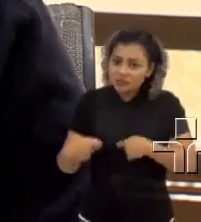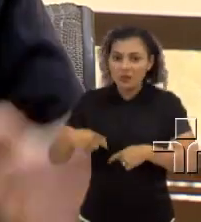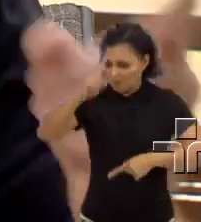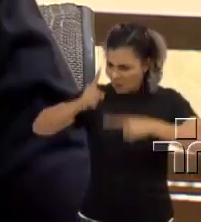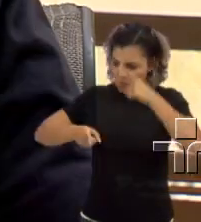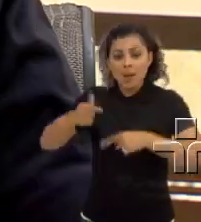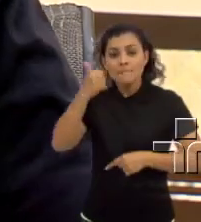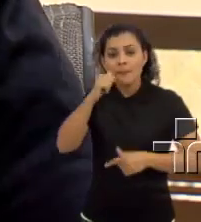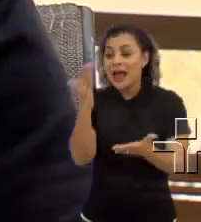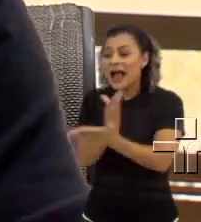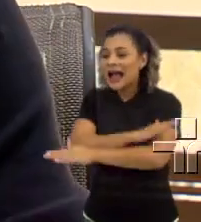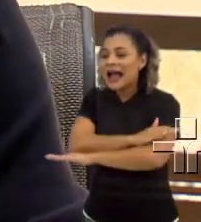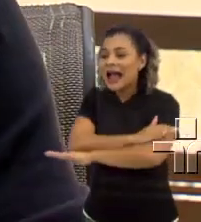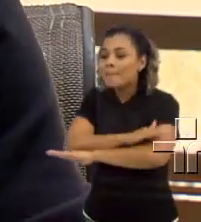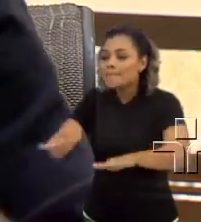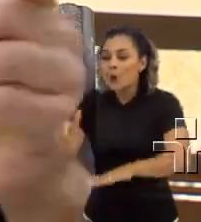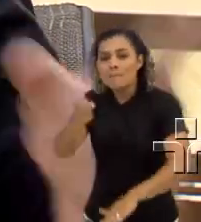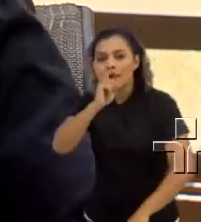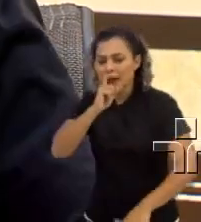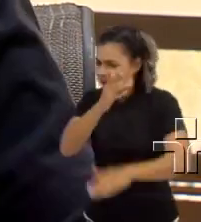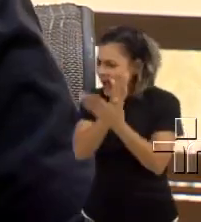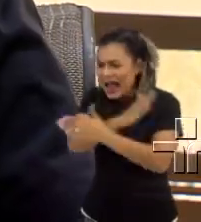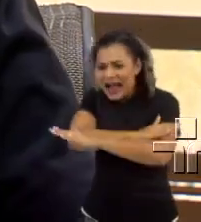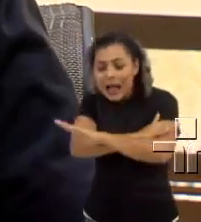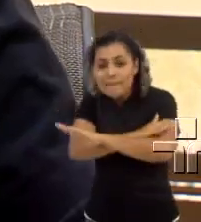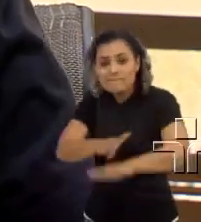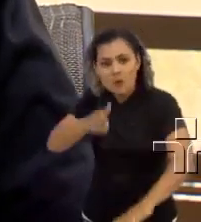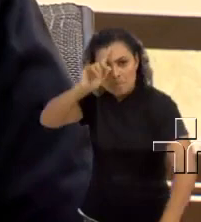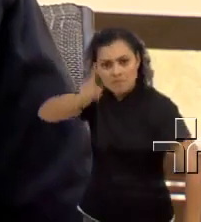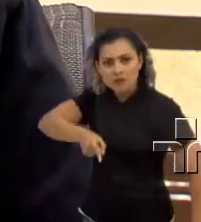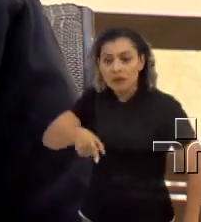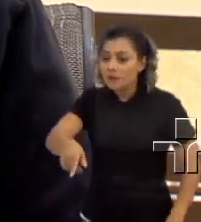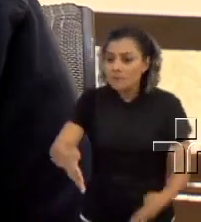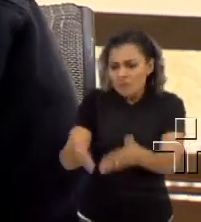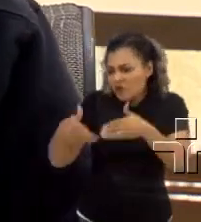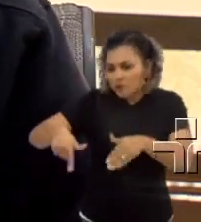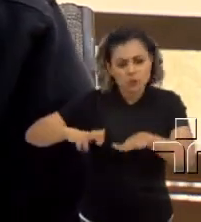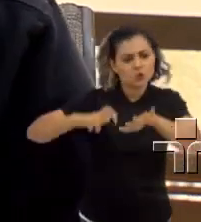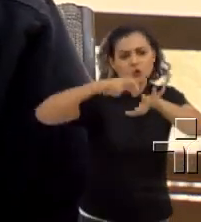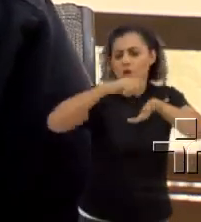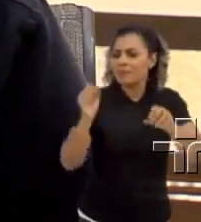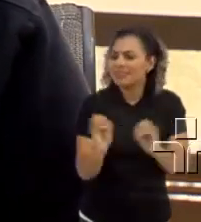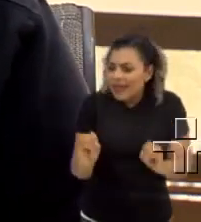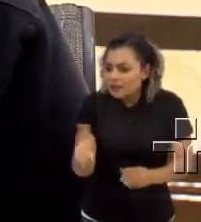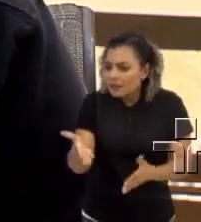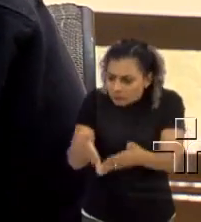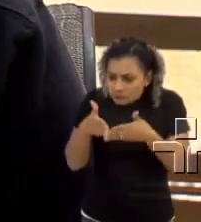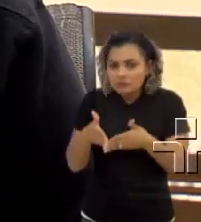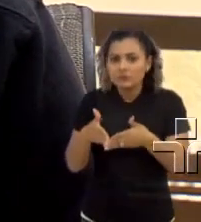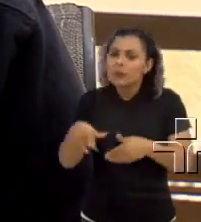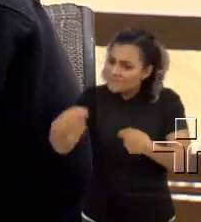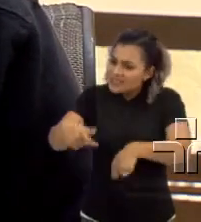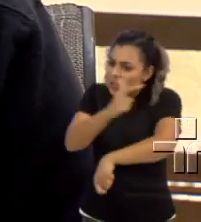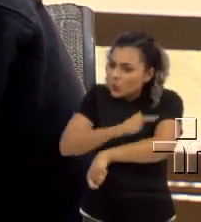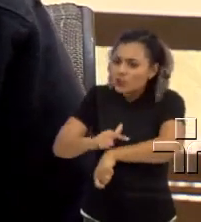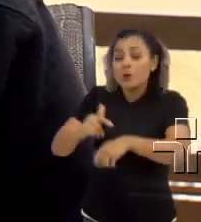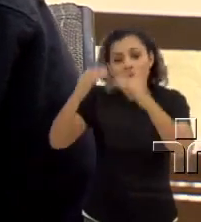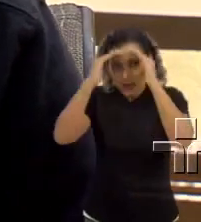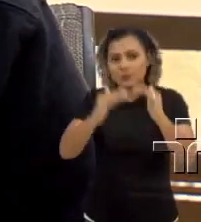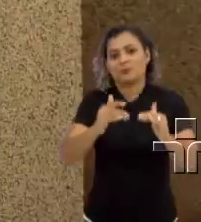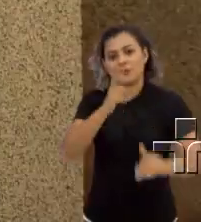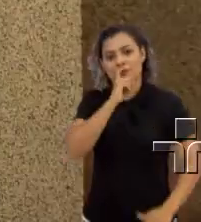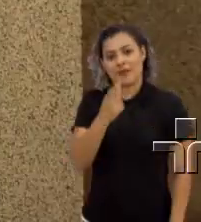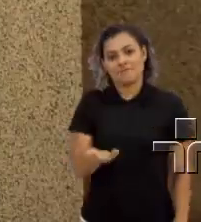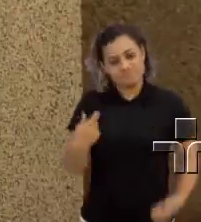a mãe dizer chega ou pare ou não suba aí, entendeu? Então, assim, tenha modos, respeite seus